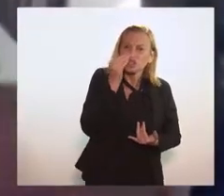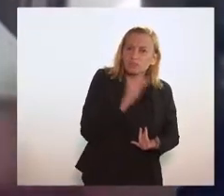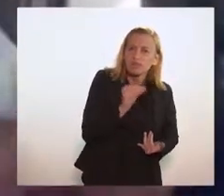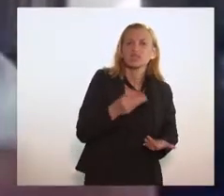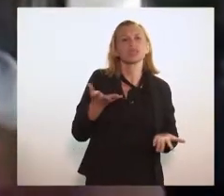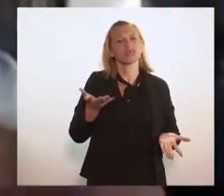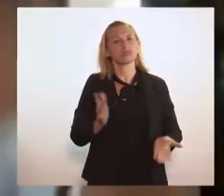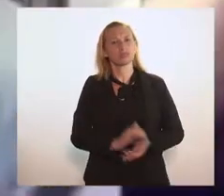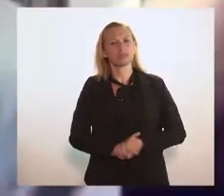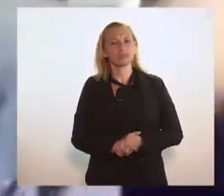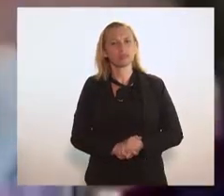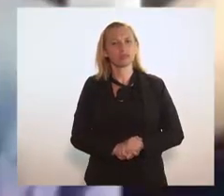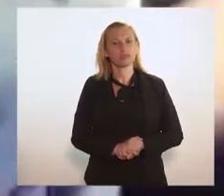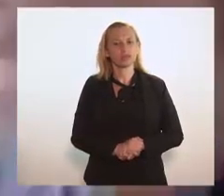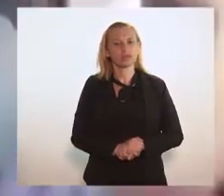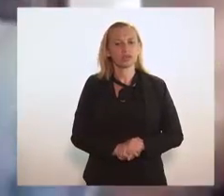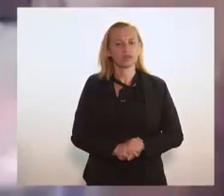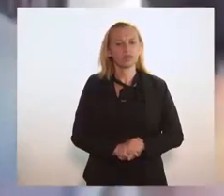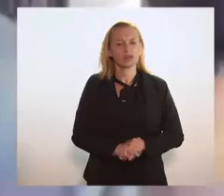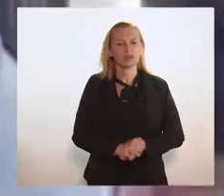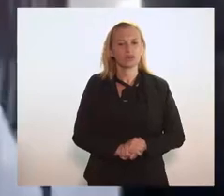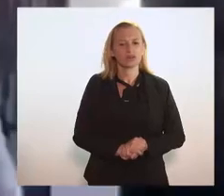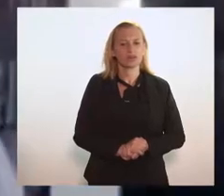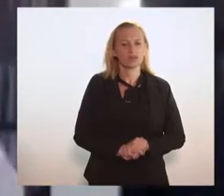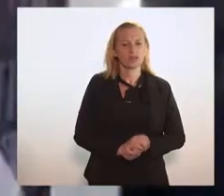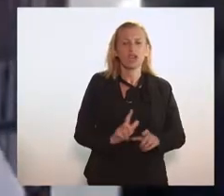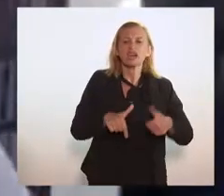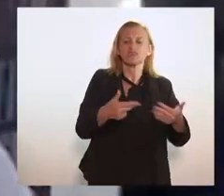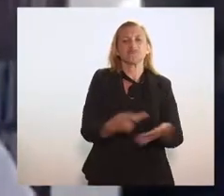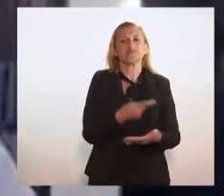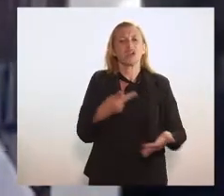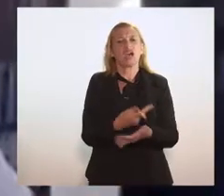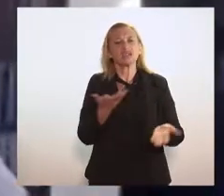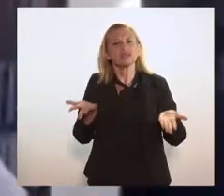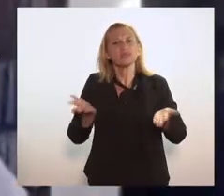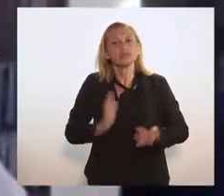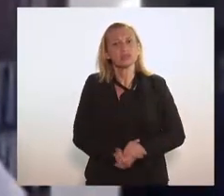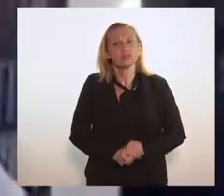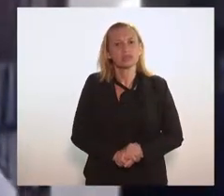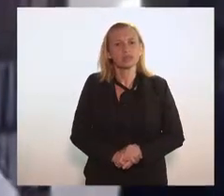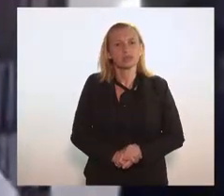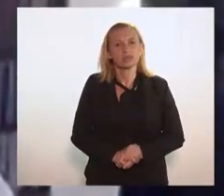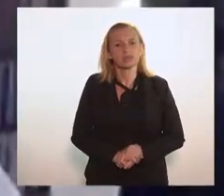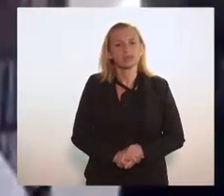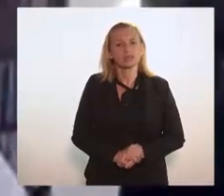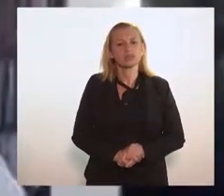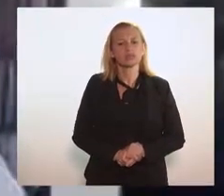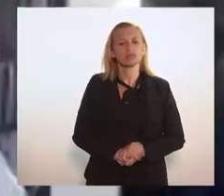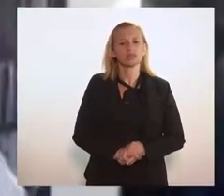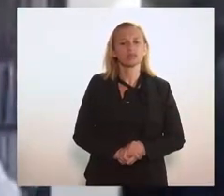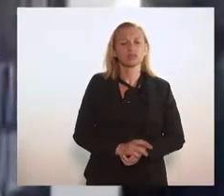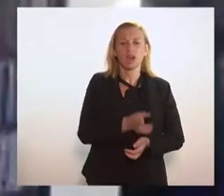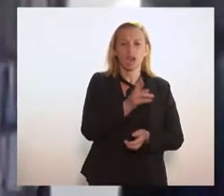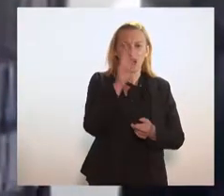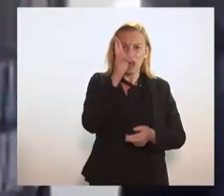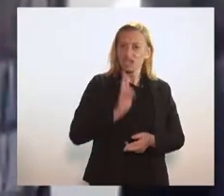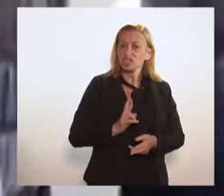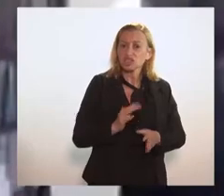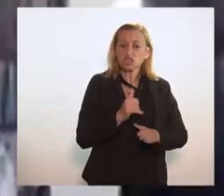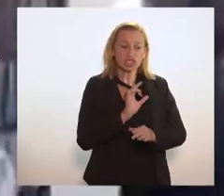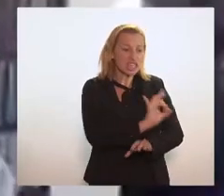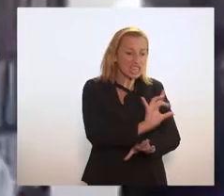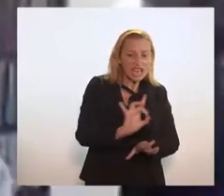aí de uma forma totalmente destrambelhada. Destrambelhada. É a razão de